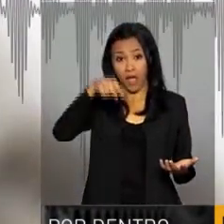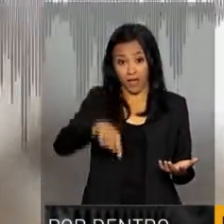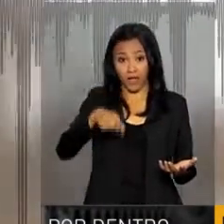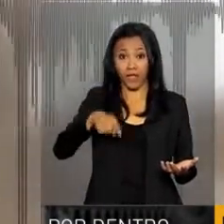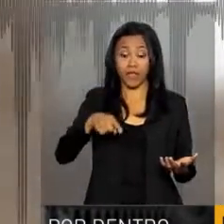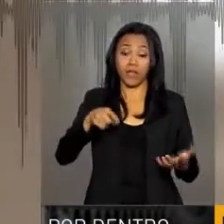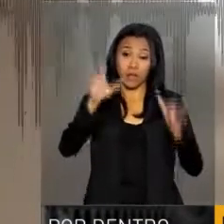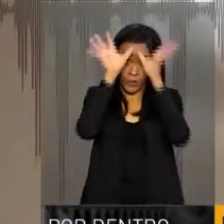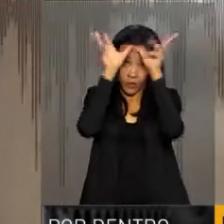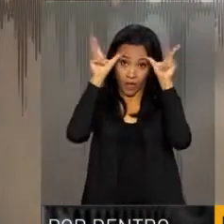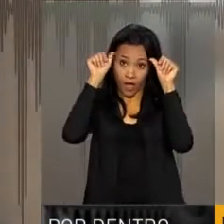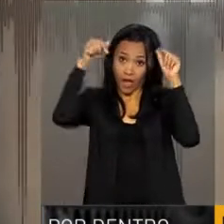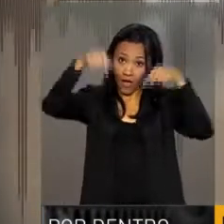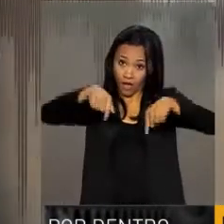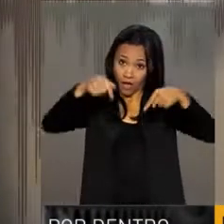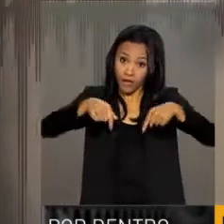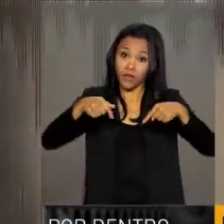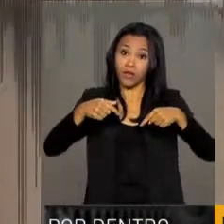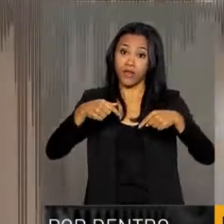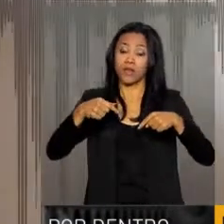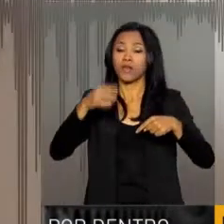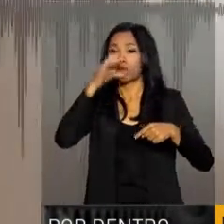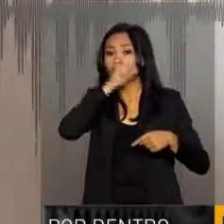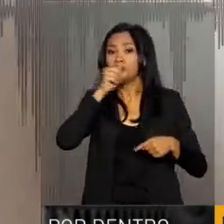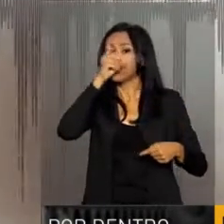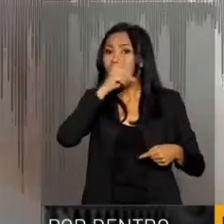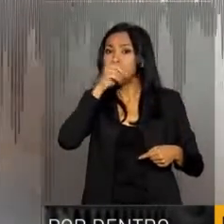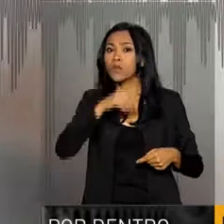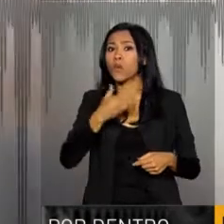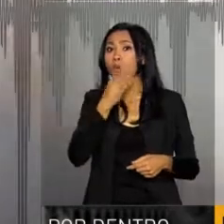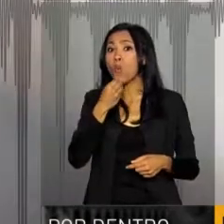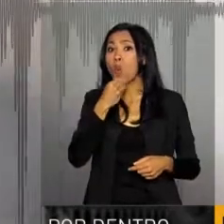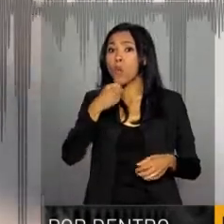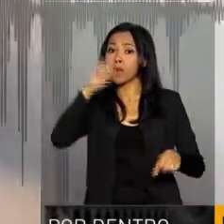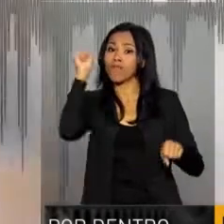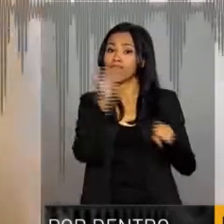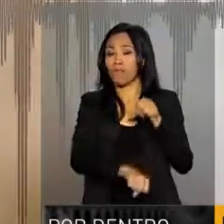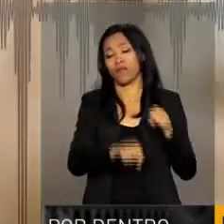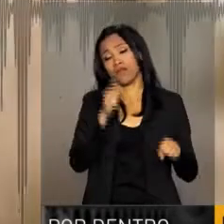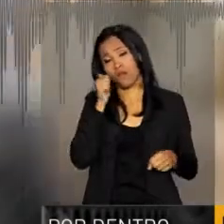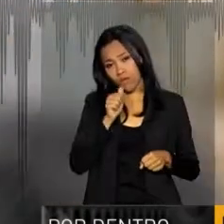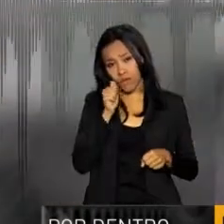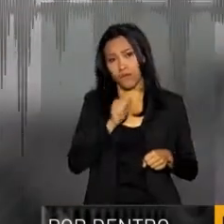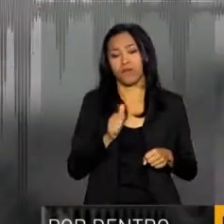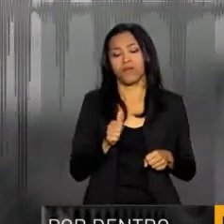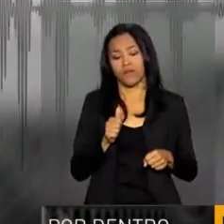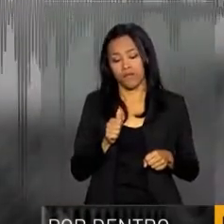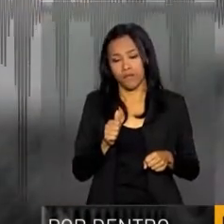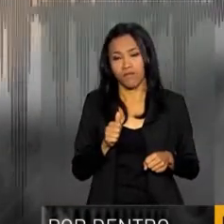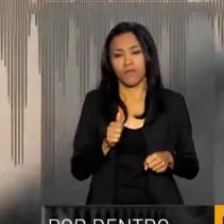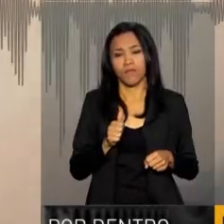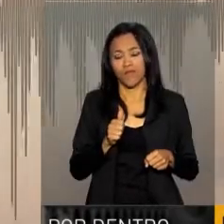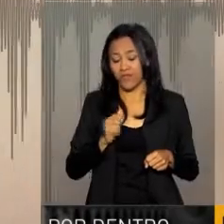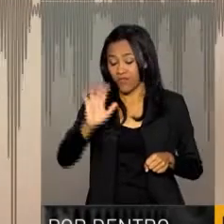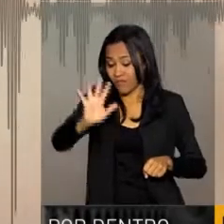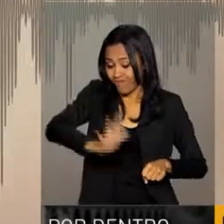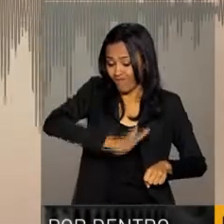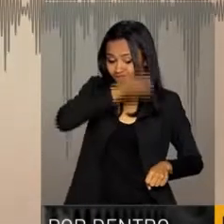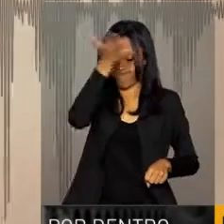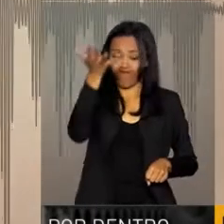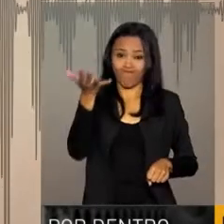de semana o último final de semana um homem matou uma mulher com rick link de total crueldade